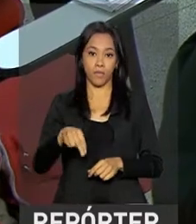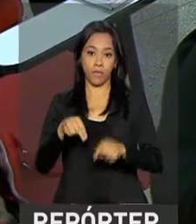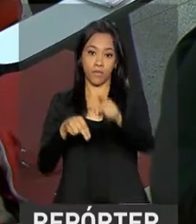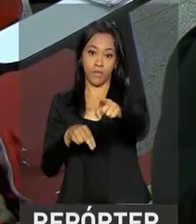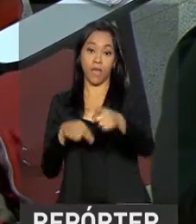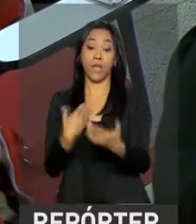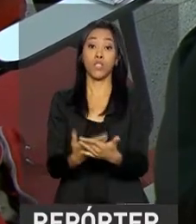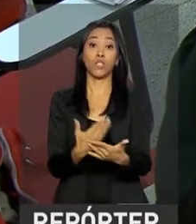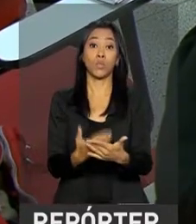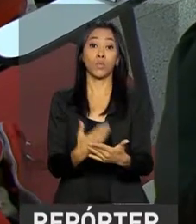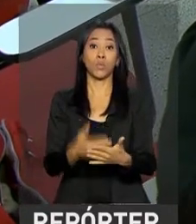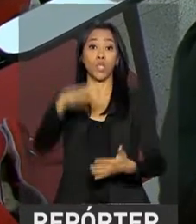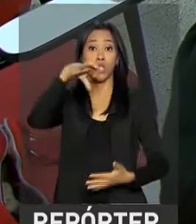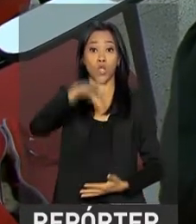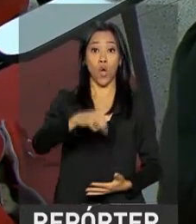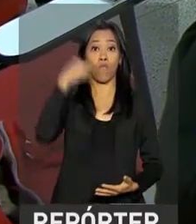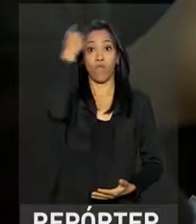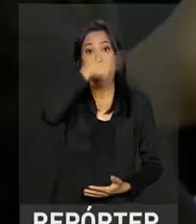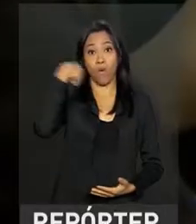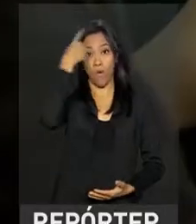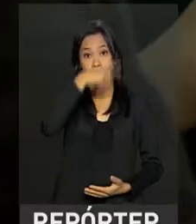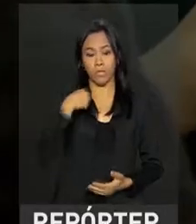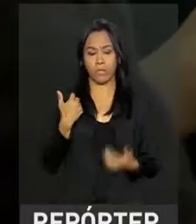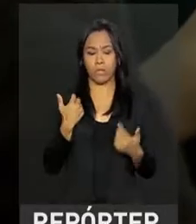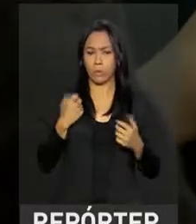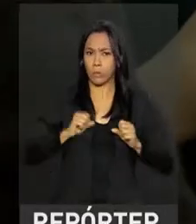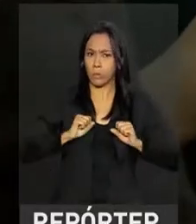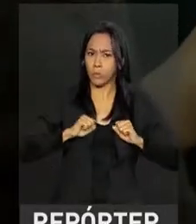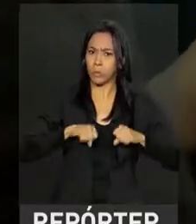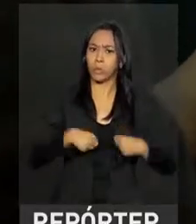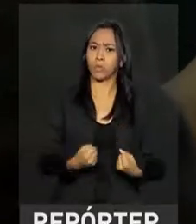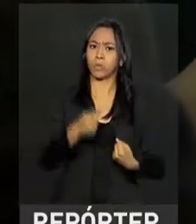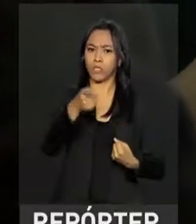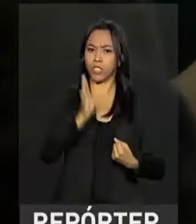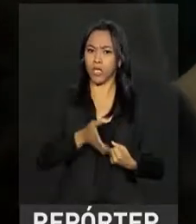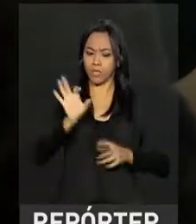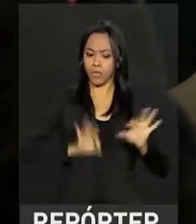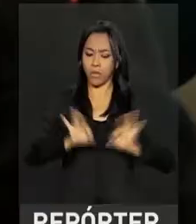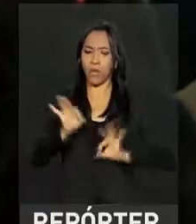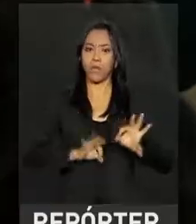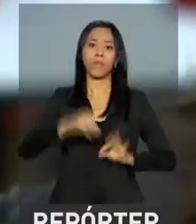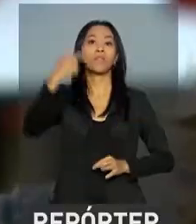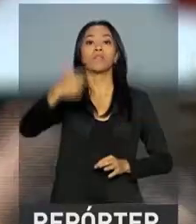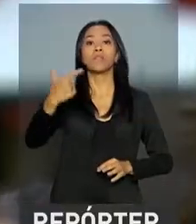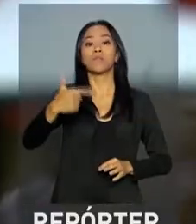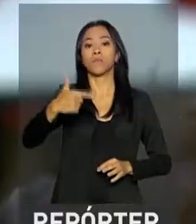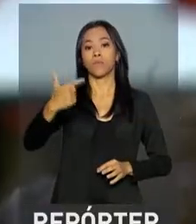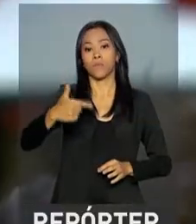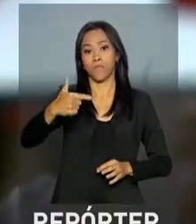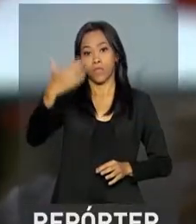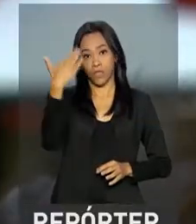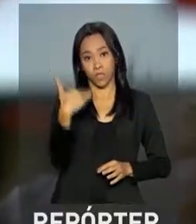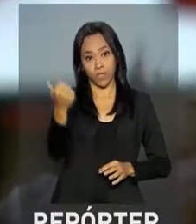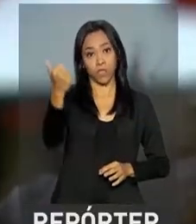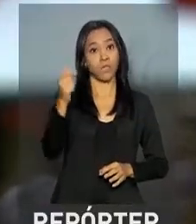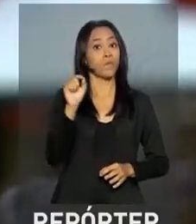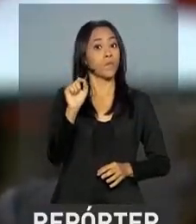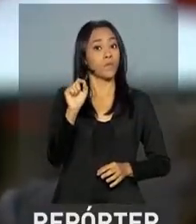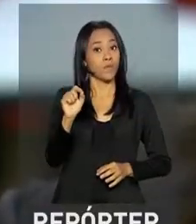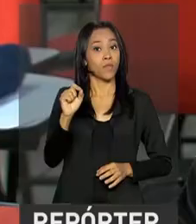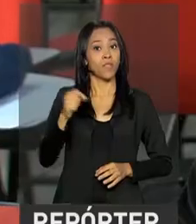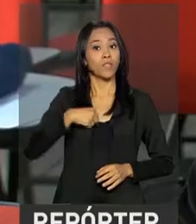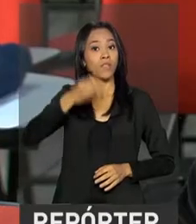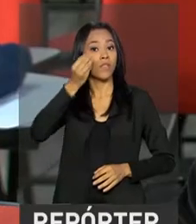ela estuda pelo menos nove horas por dia e já está se preparando para a segunda etapa de testes de aptidão física